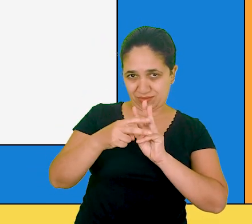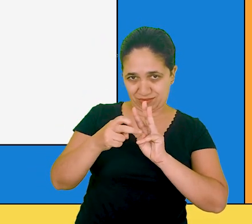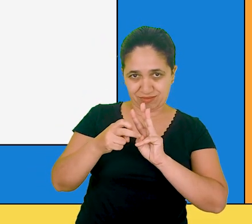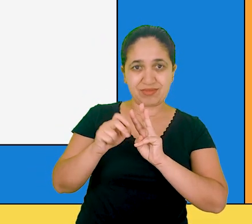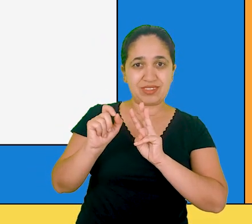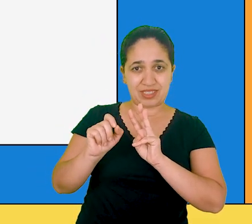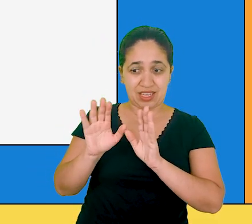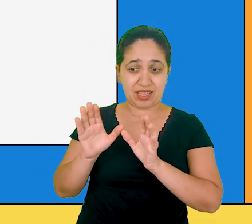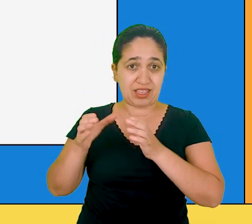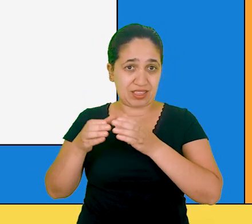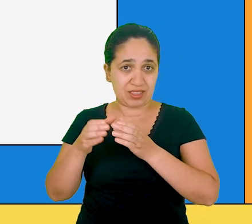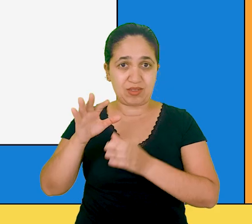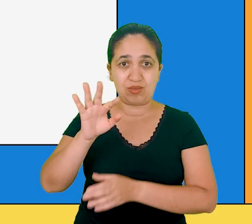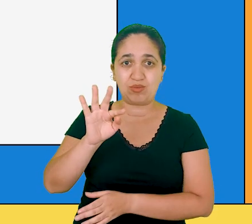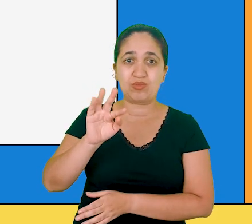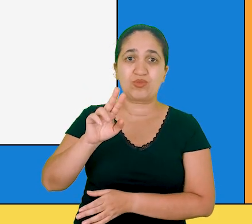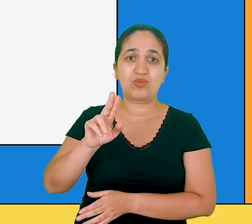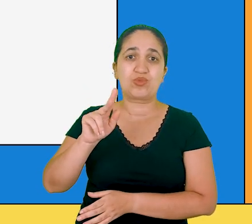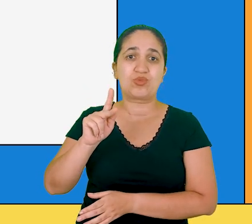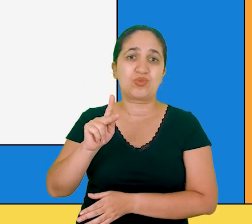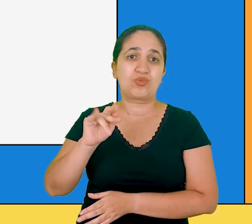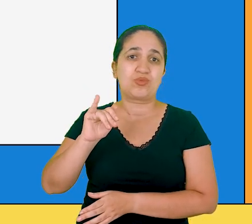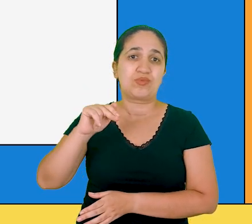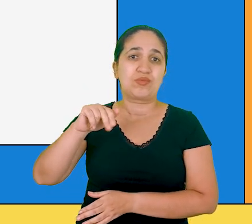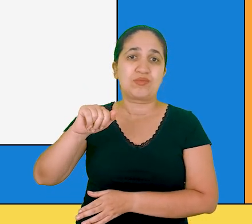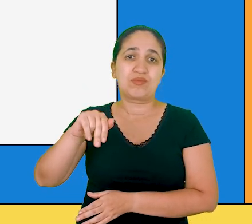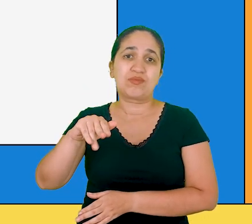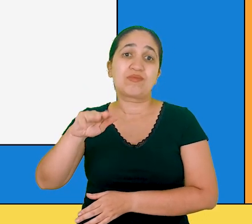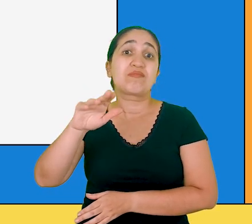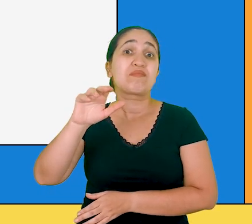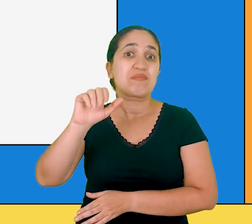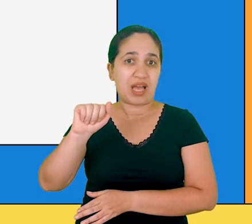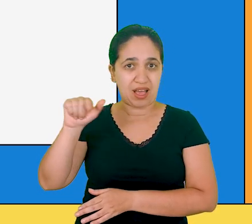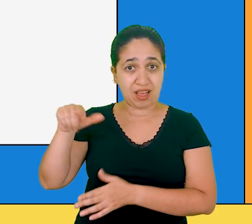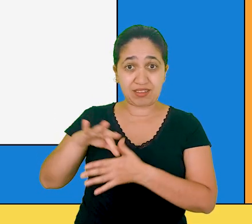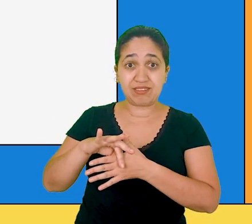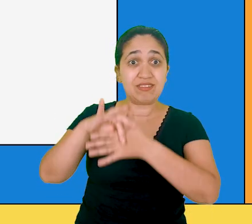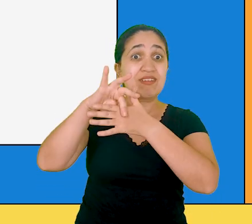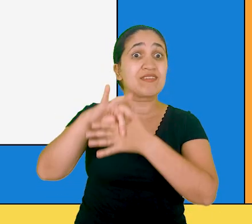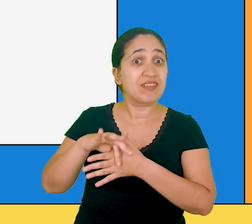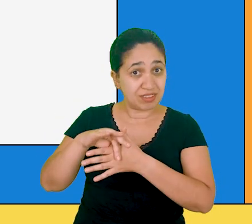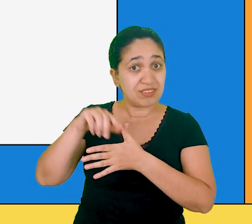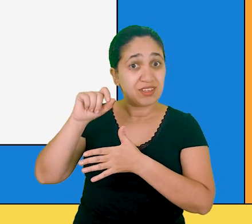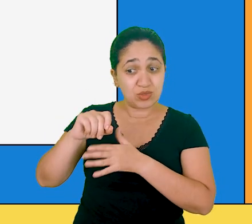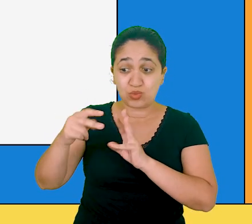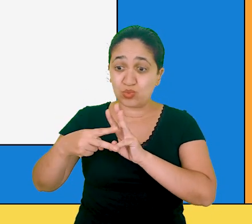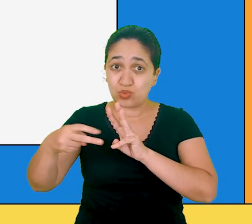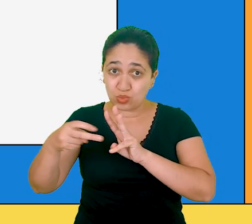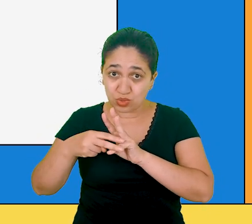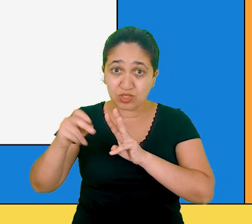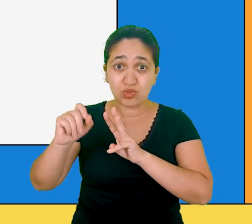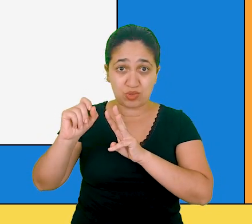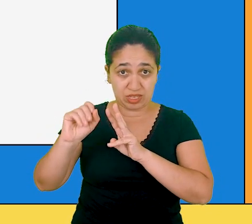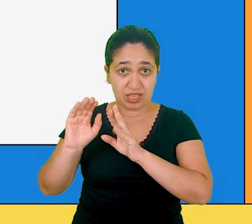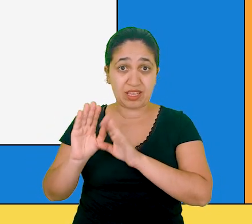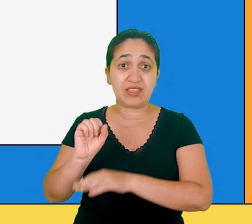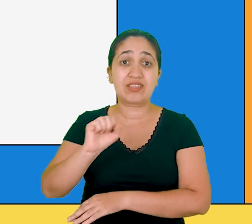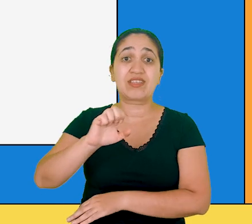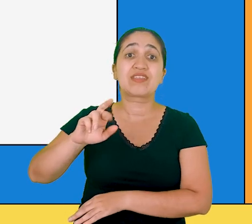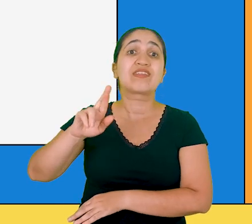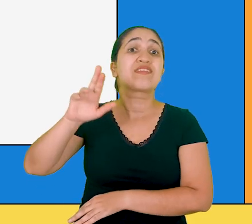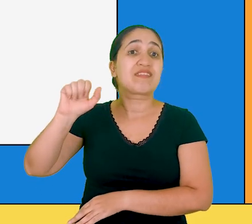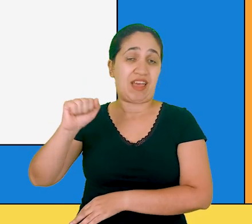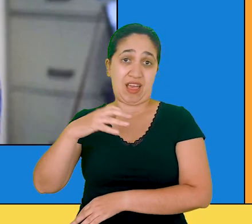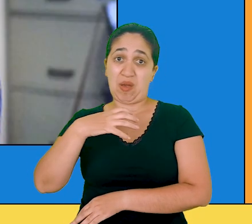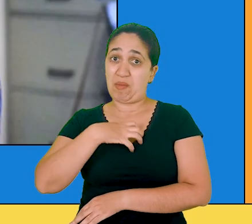Célia Tupinambá. Ela é uma artista e liderança histórica dos Tupinambás da Serra do Padeiro, em